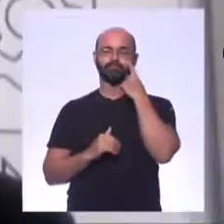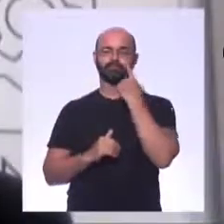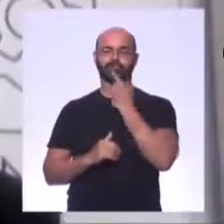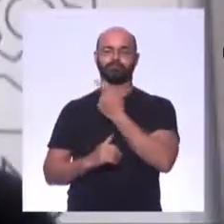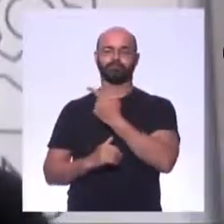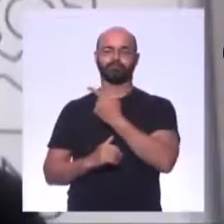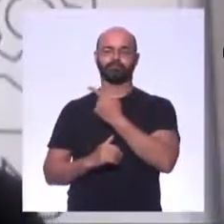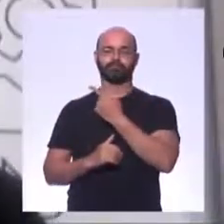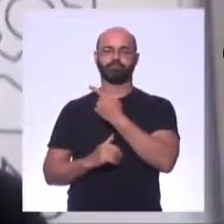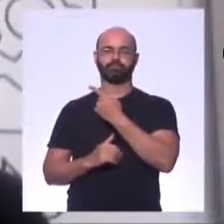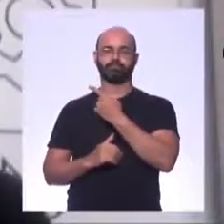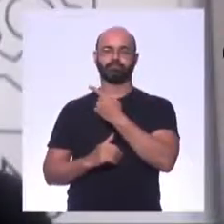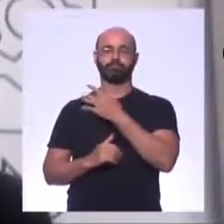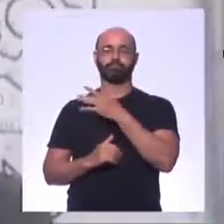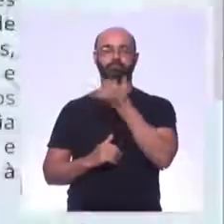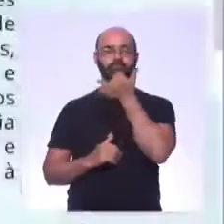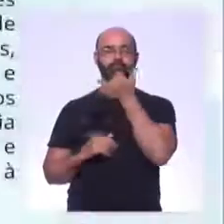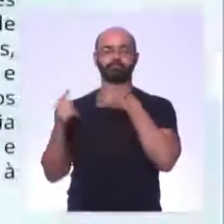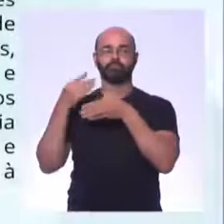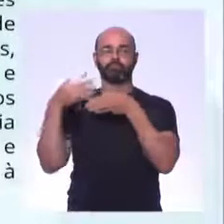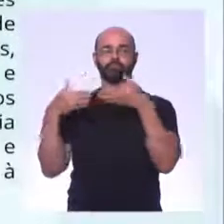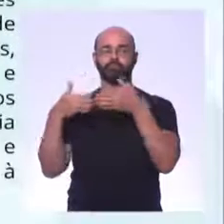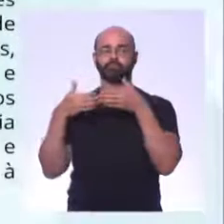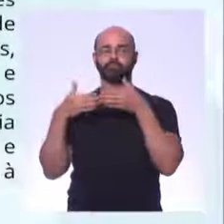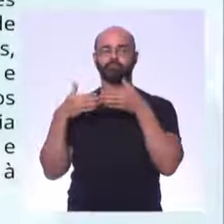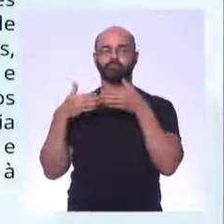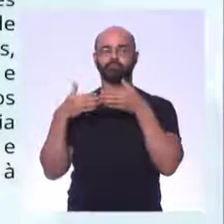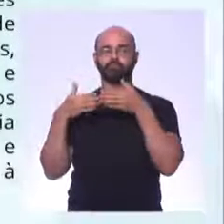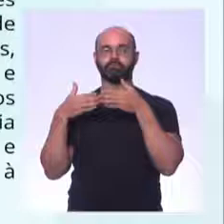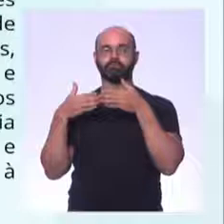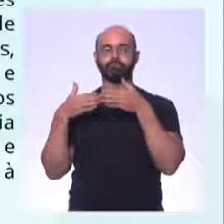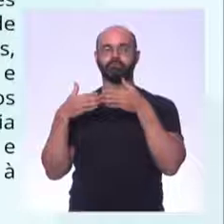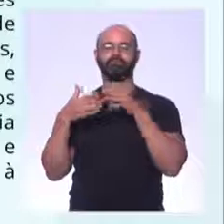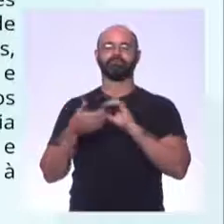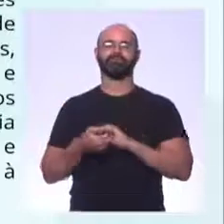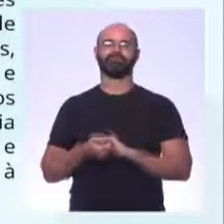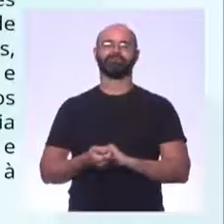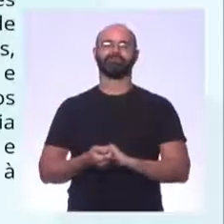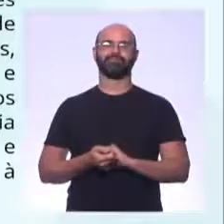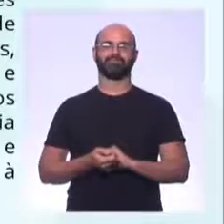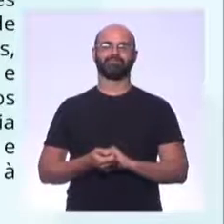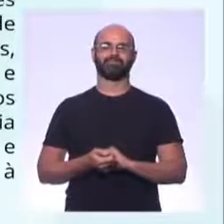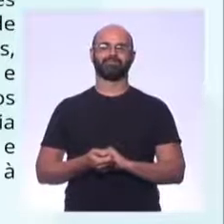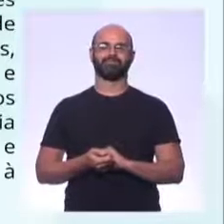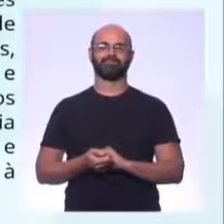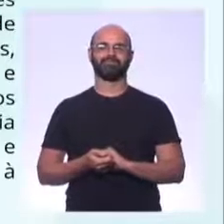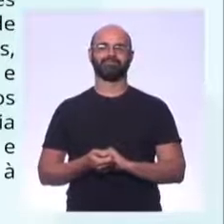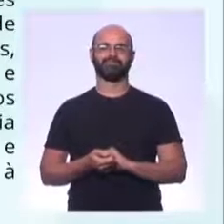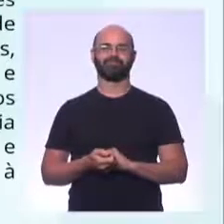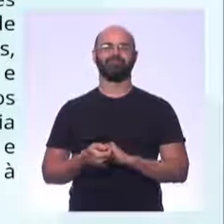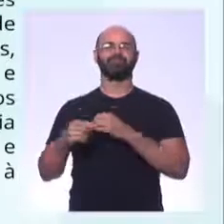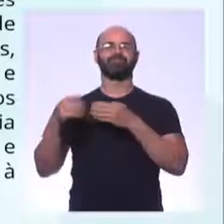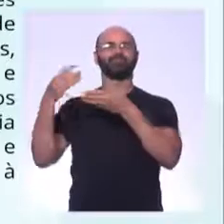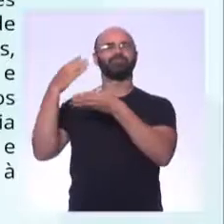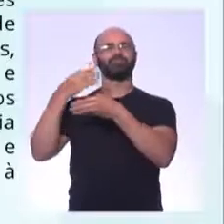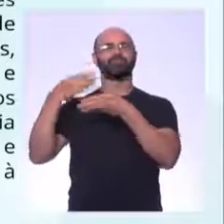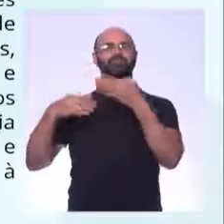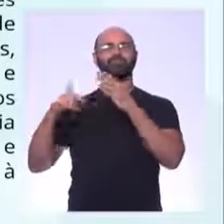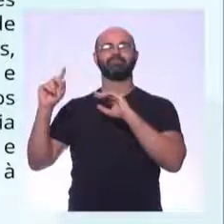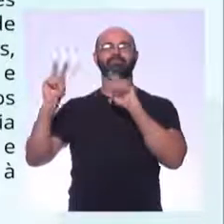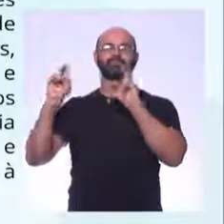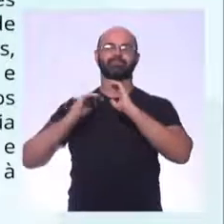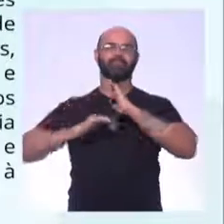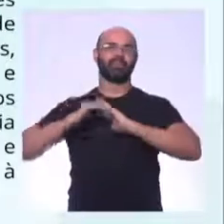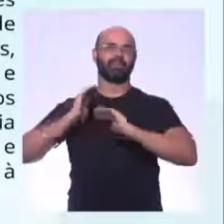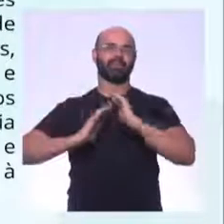abordando... Próximo slide, por favor. Nós vamos começar abordando as nossas